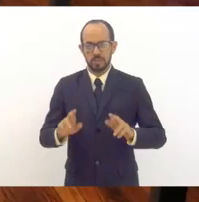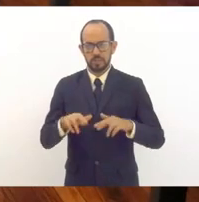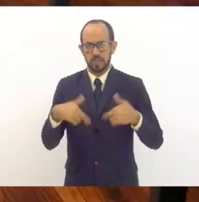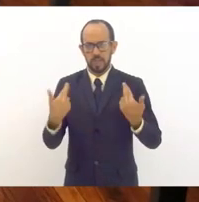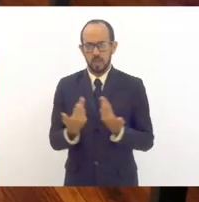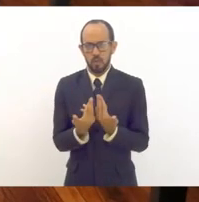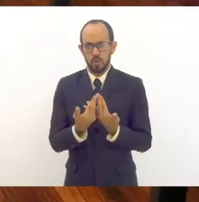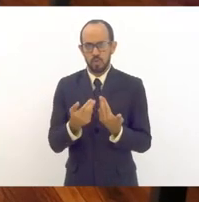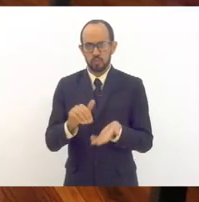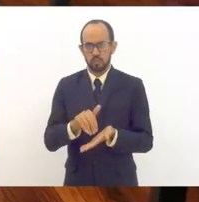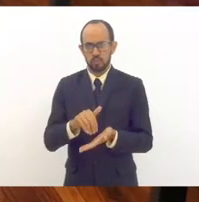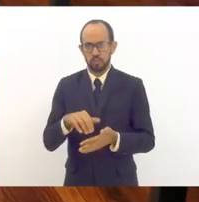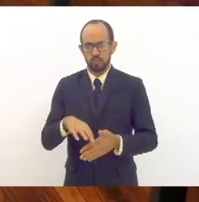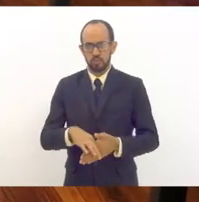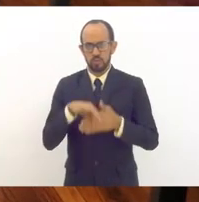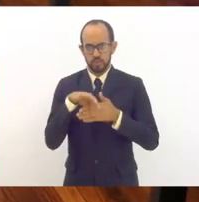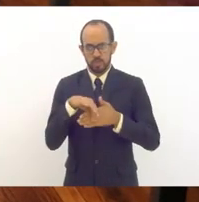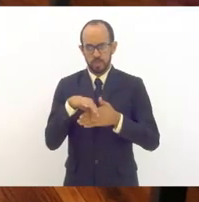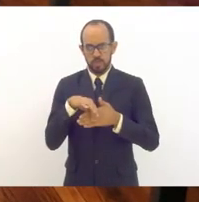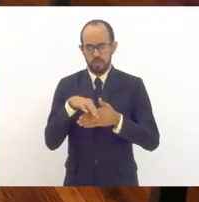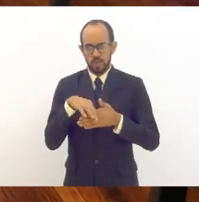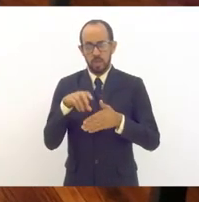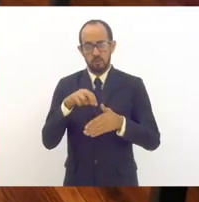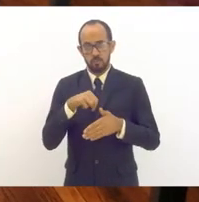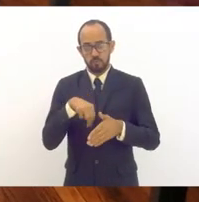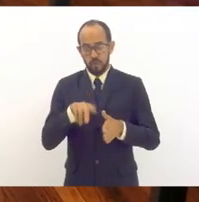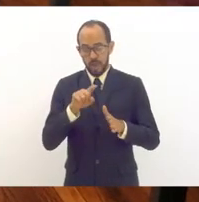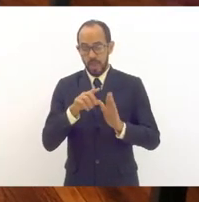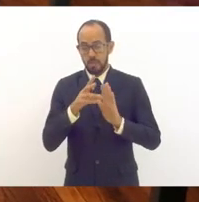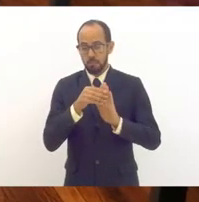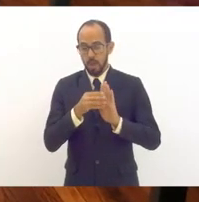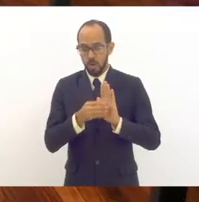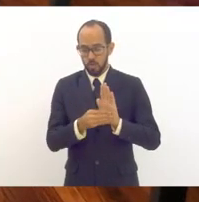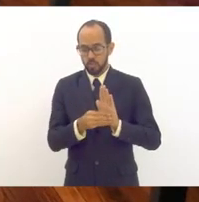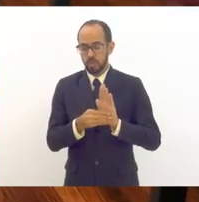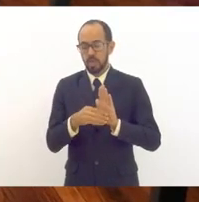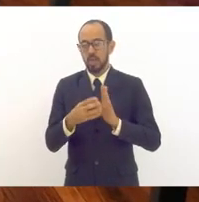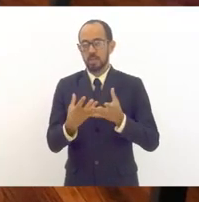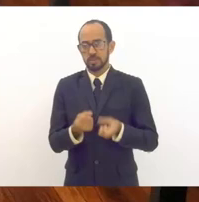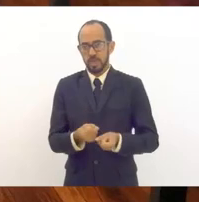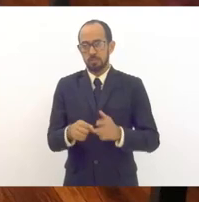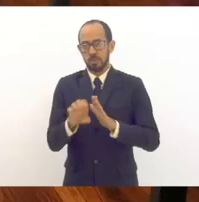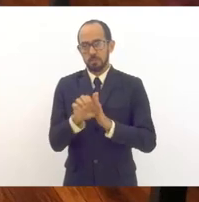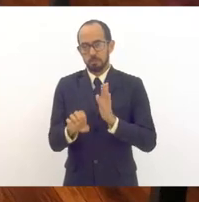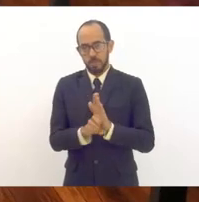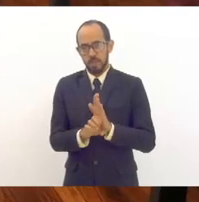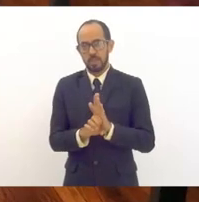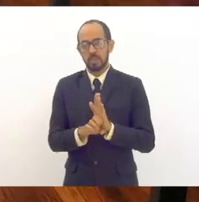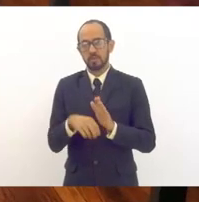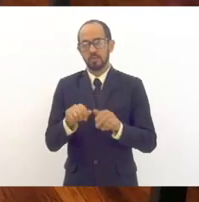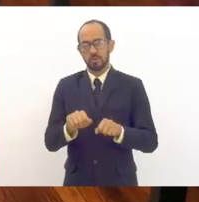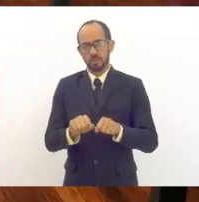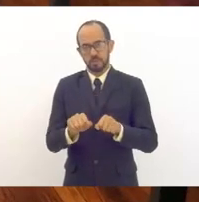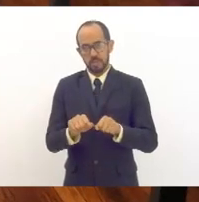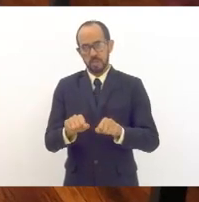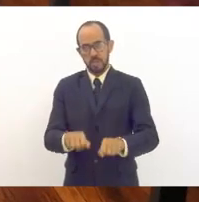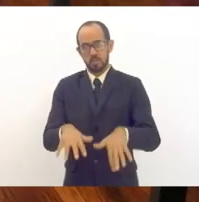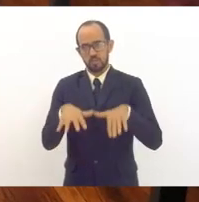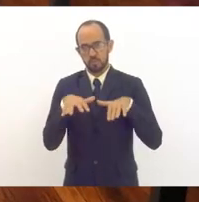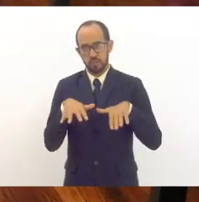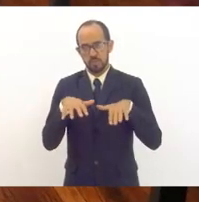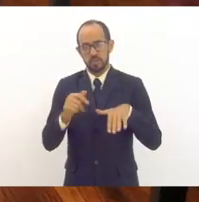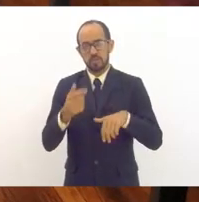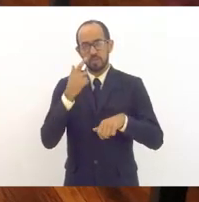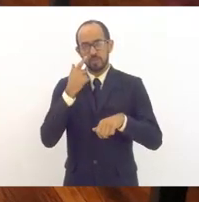com a pauta de novo vai a pauta recebe emenda E aí depois a gente vê você vai fazer audiência pública a audiência pública colégio